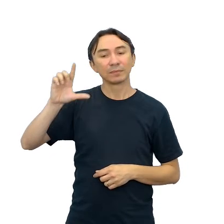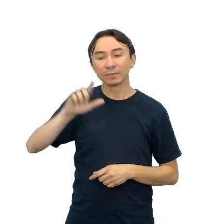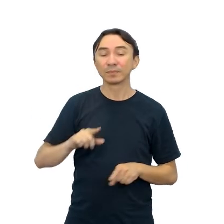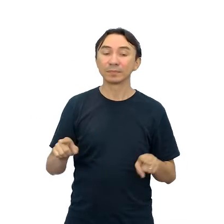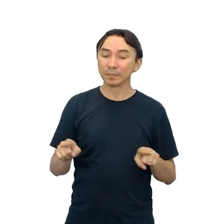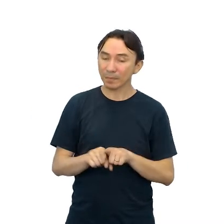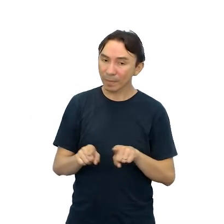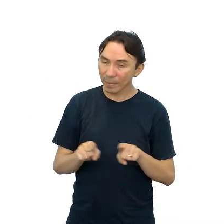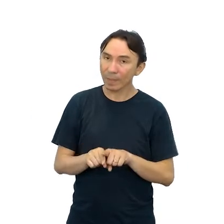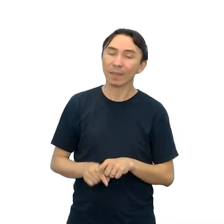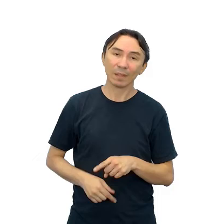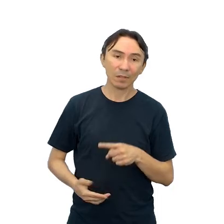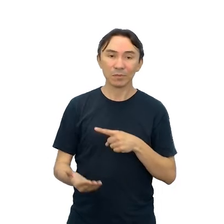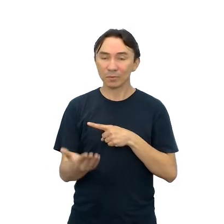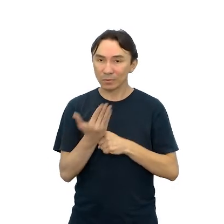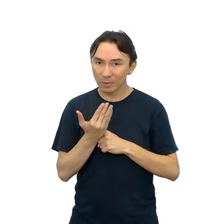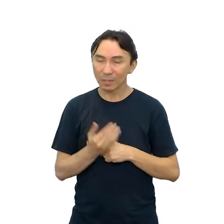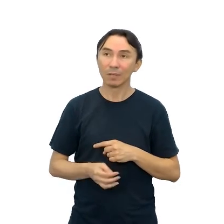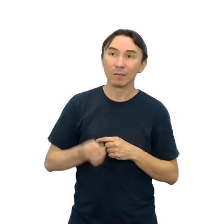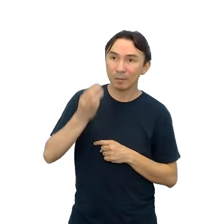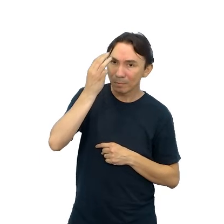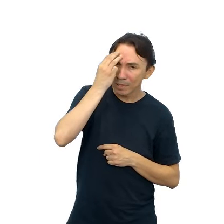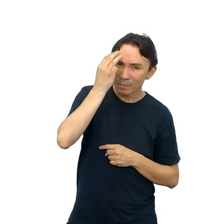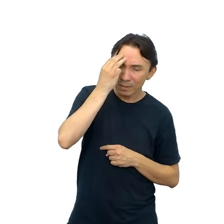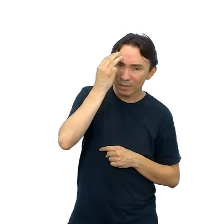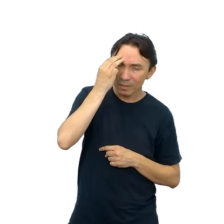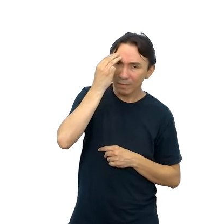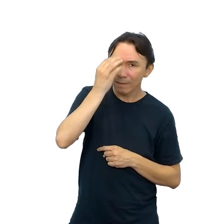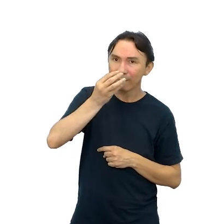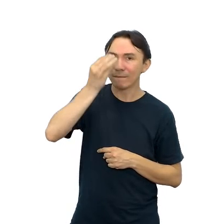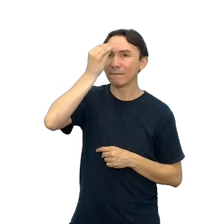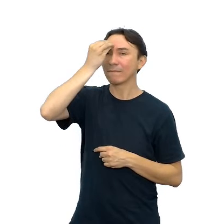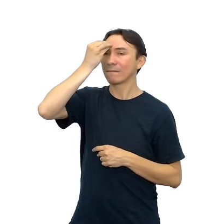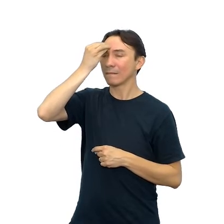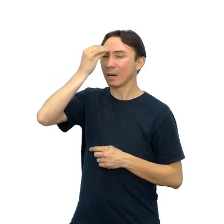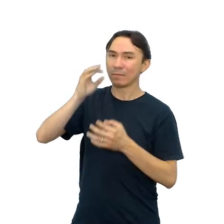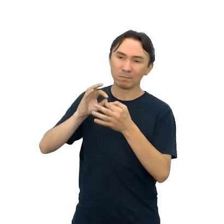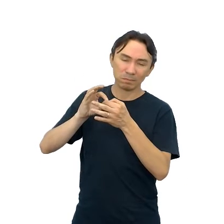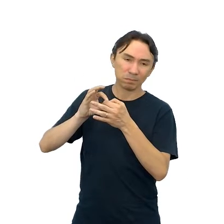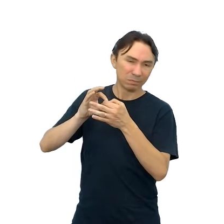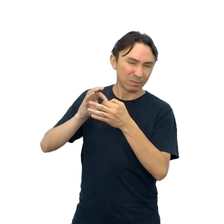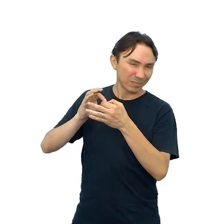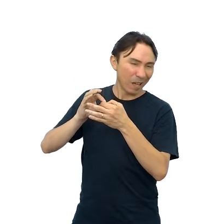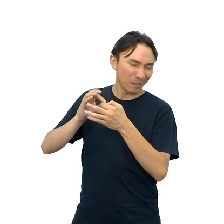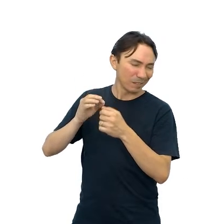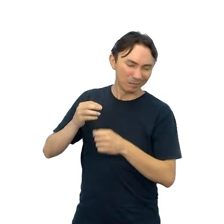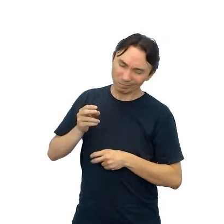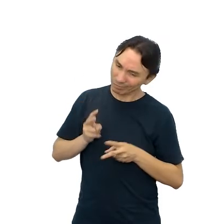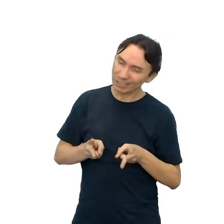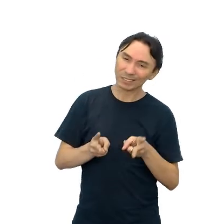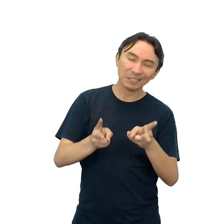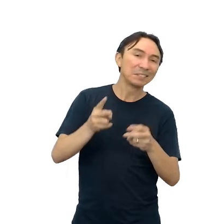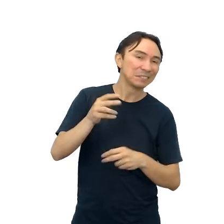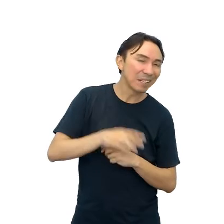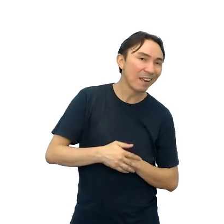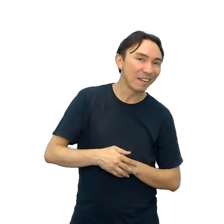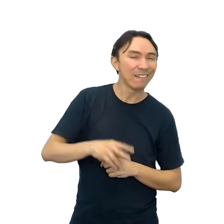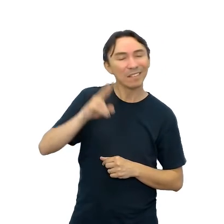memória de longo prazo, né? Então, junta-se aí, né, a atenção, junta-se o